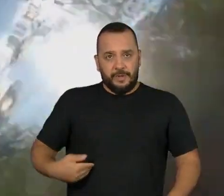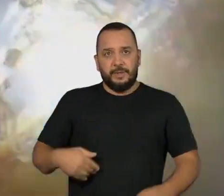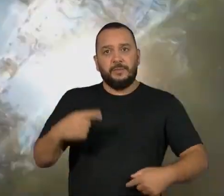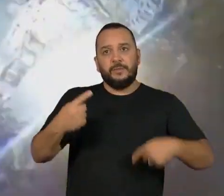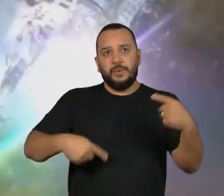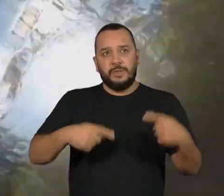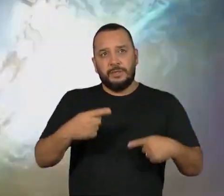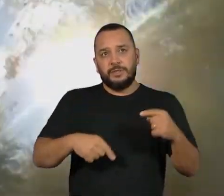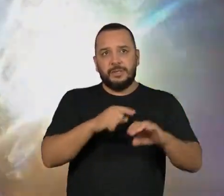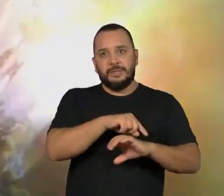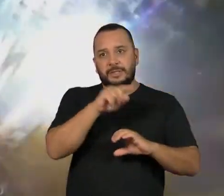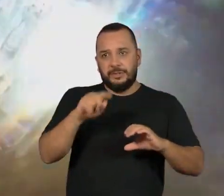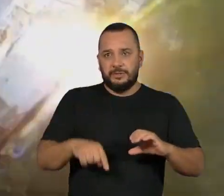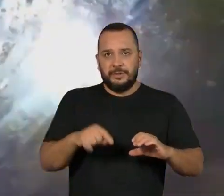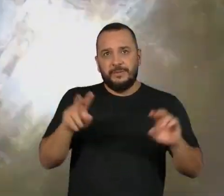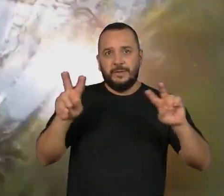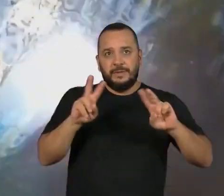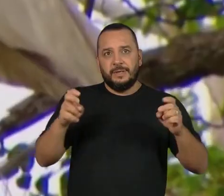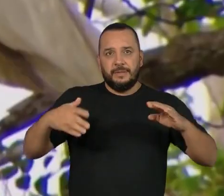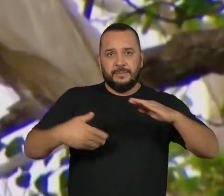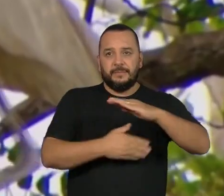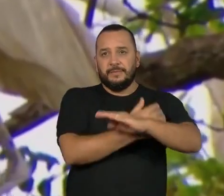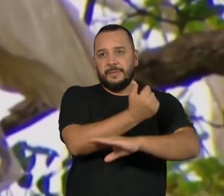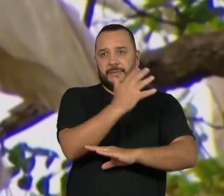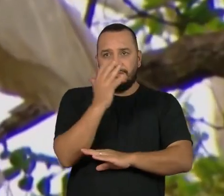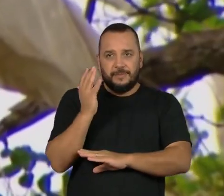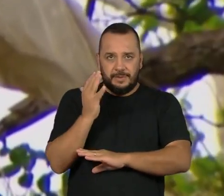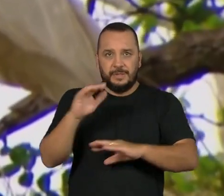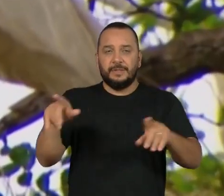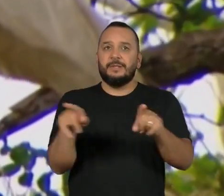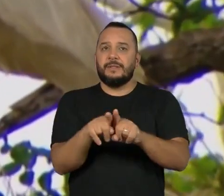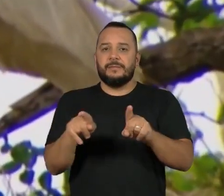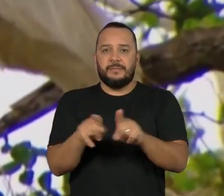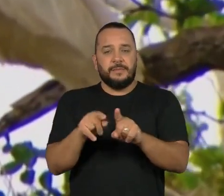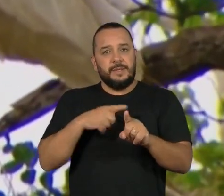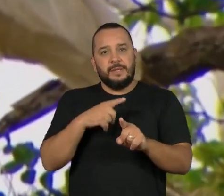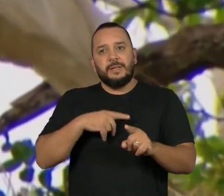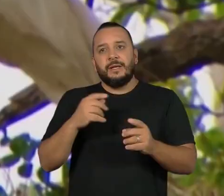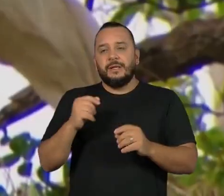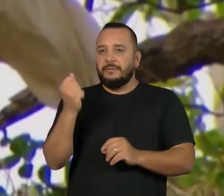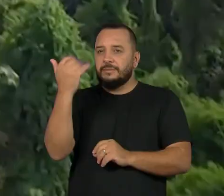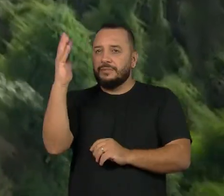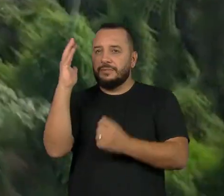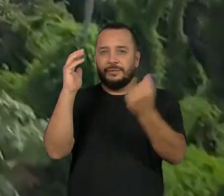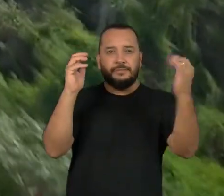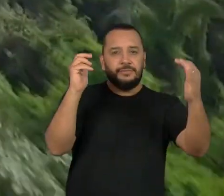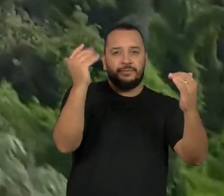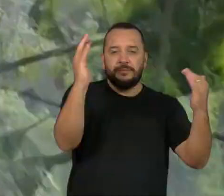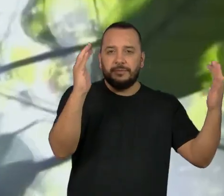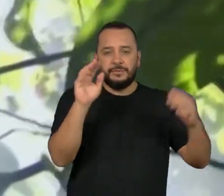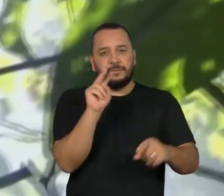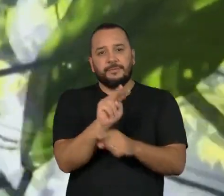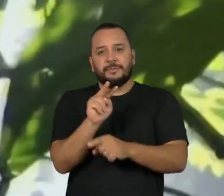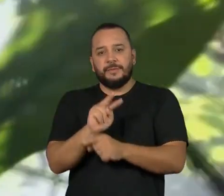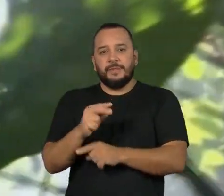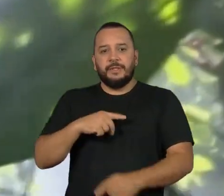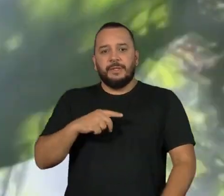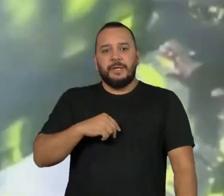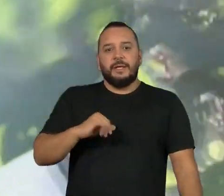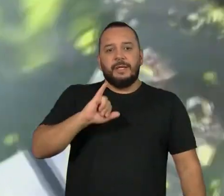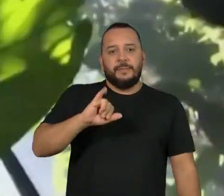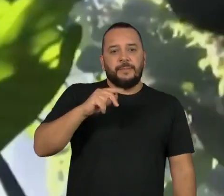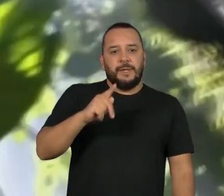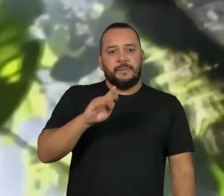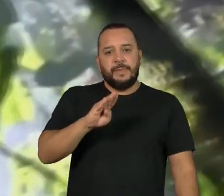Política Científica sobre Biodiversidade e Serviços Ecossistêmicos. O